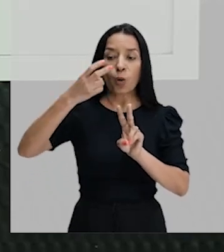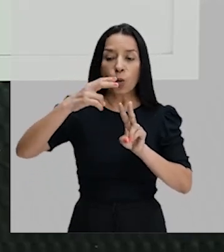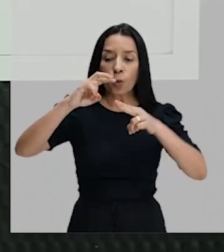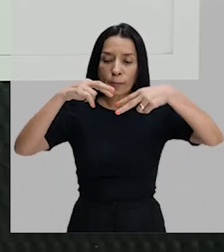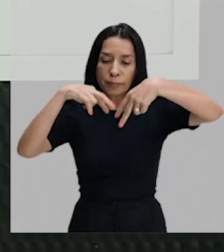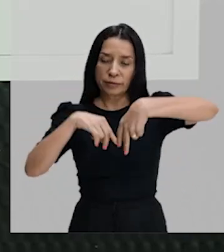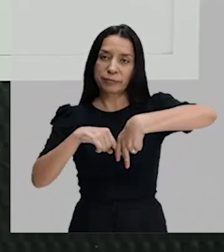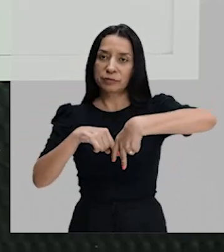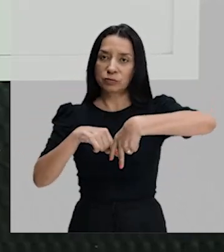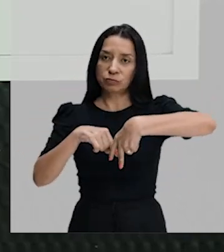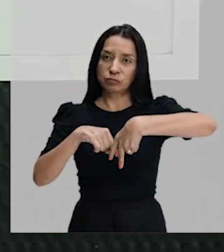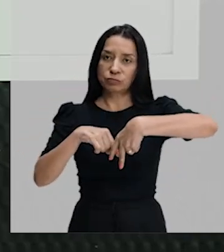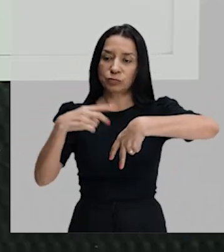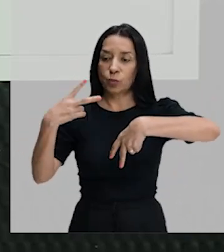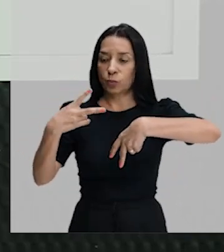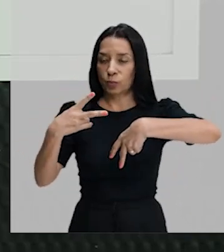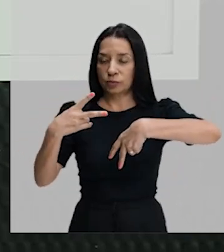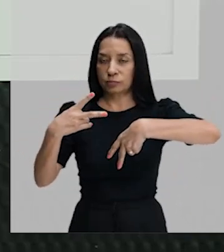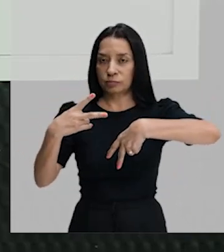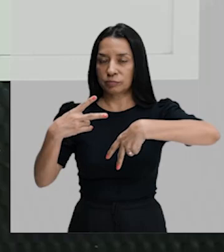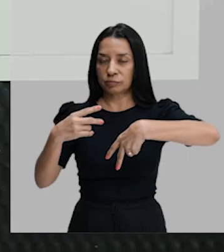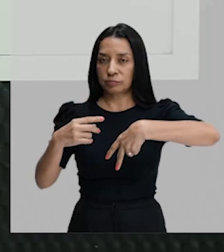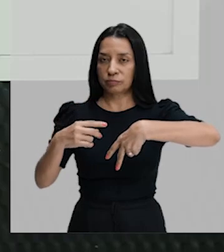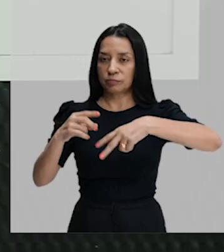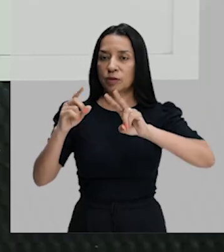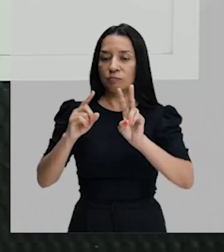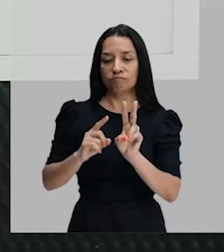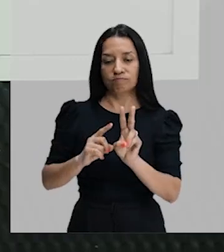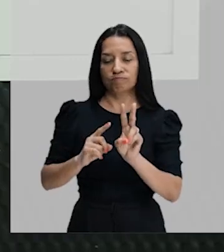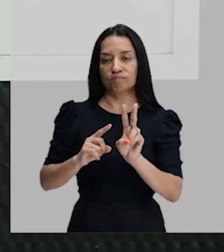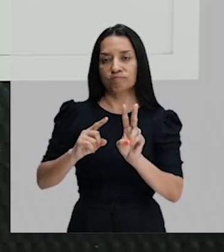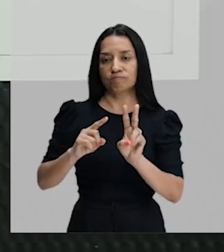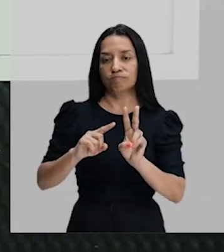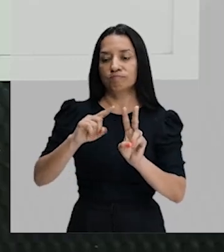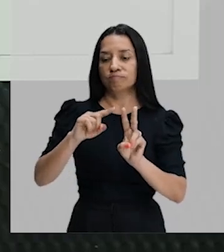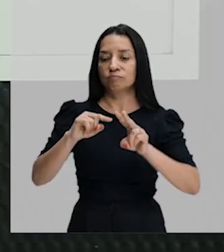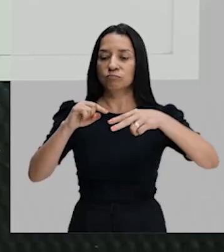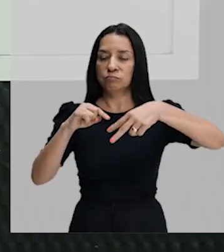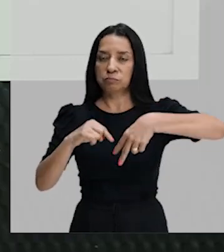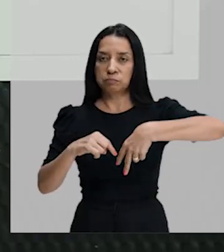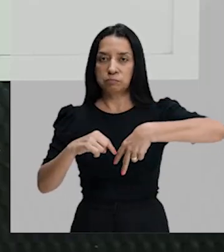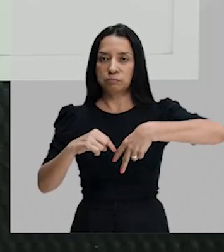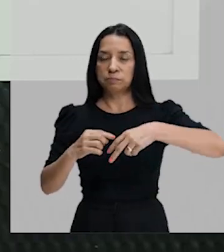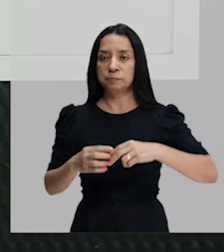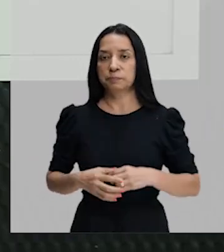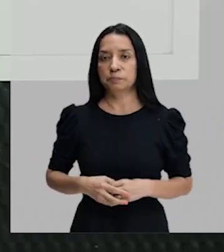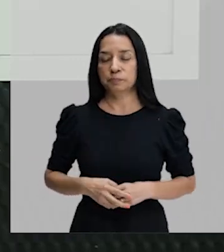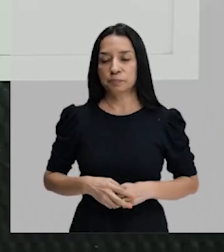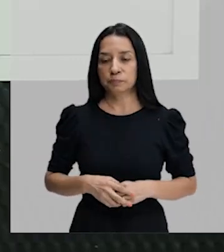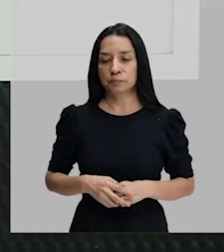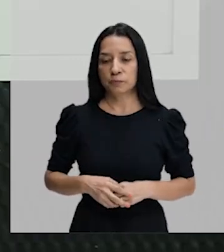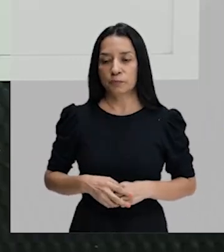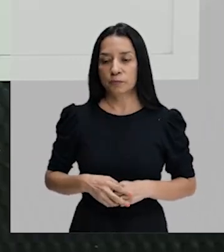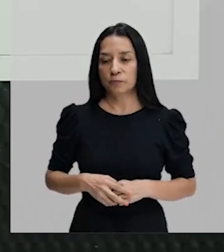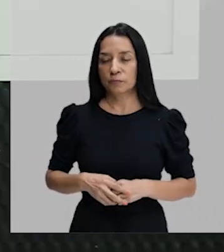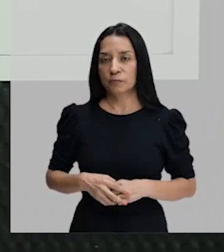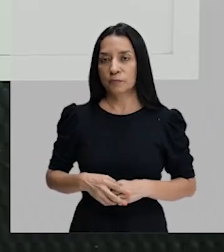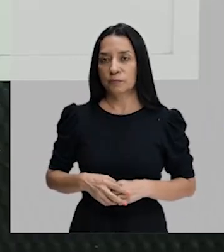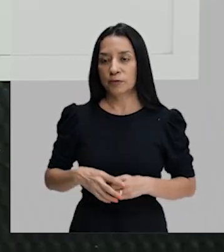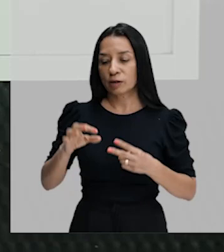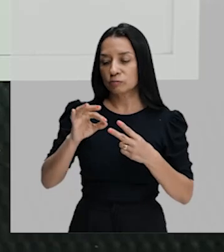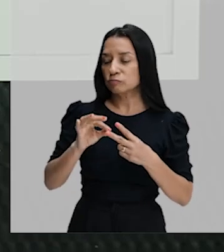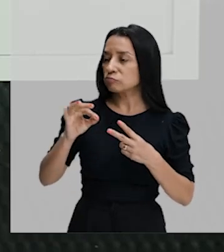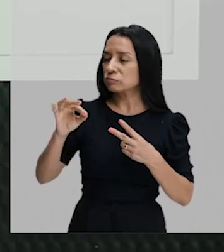Tá ok? Certo? Vetor na vertical ou aponta para cima ou aponta para baixo. E um vetor que estiver